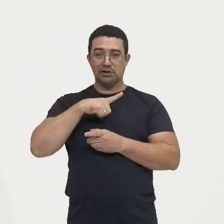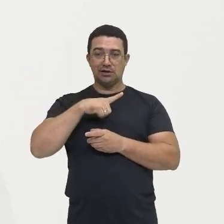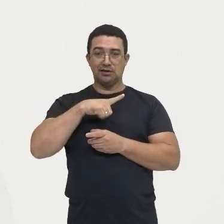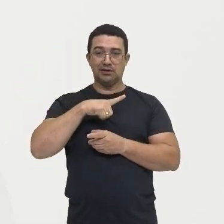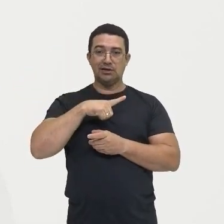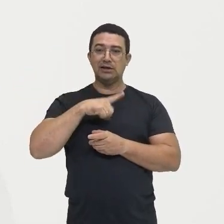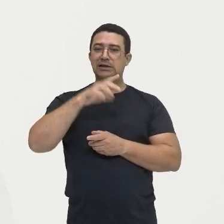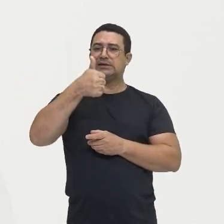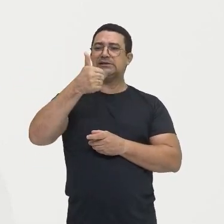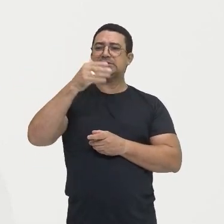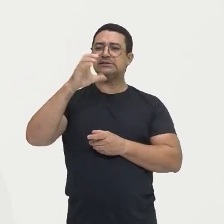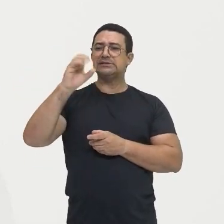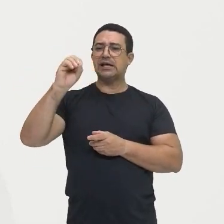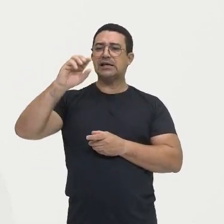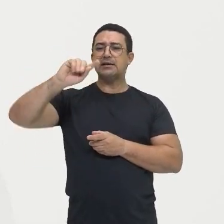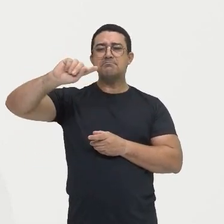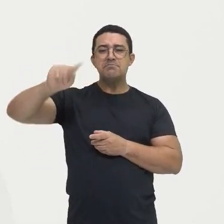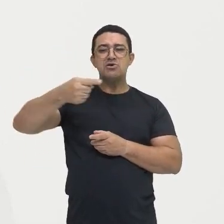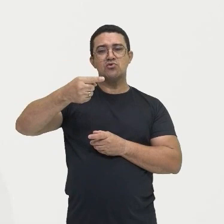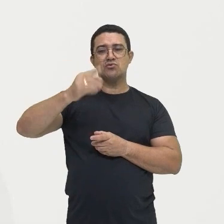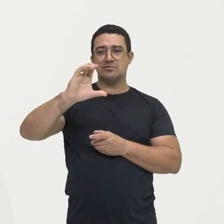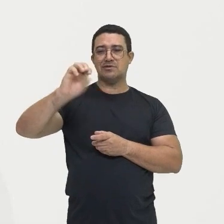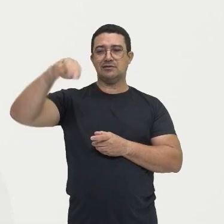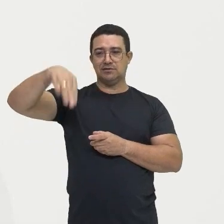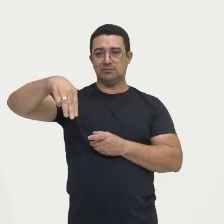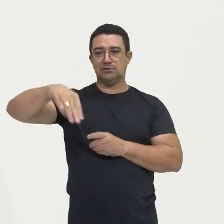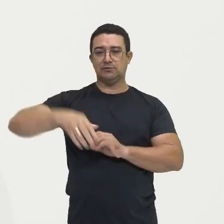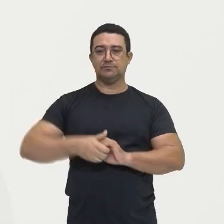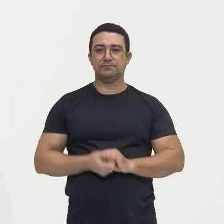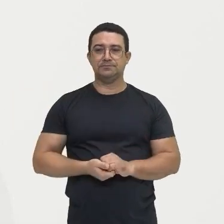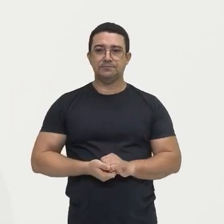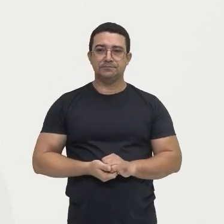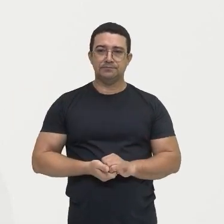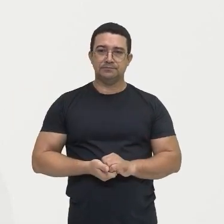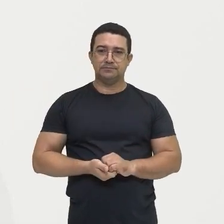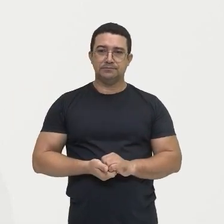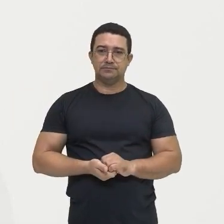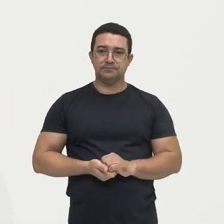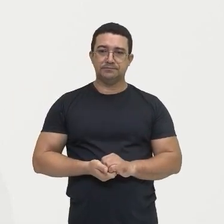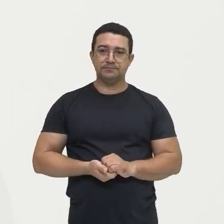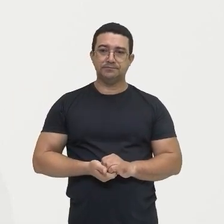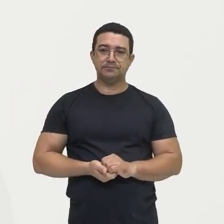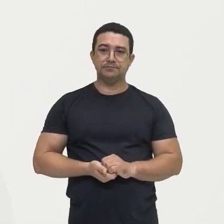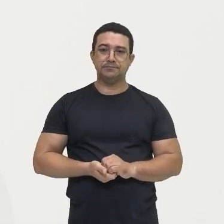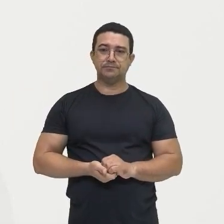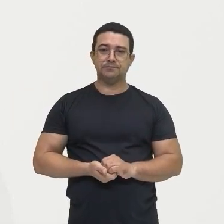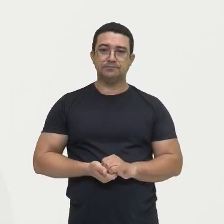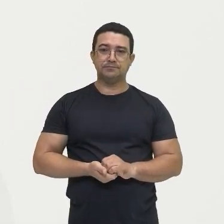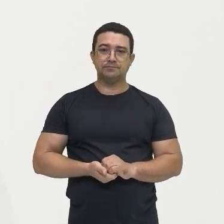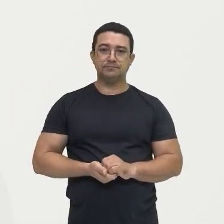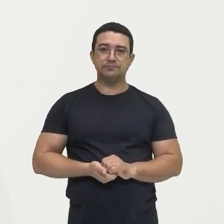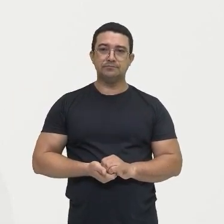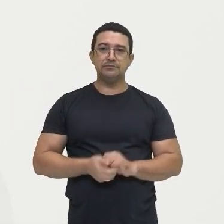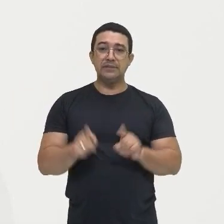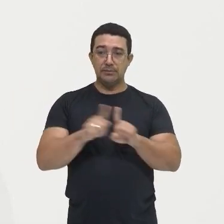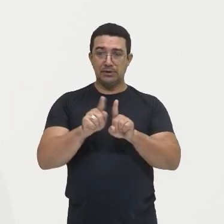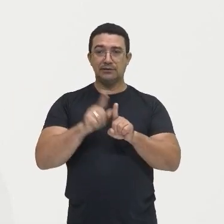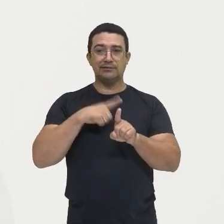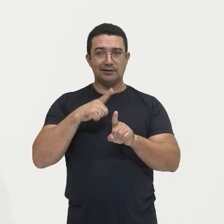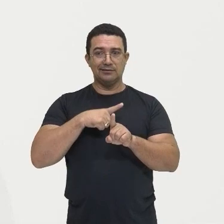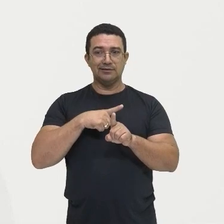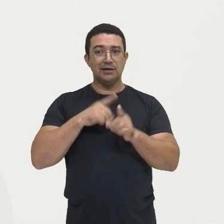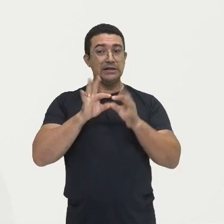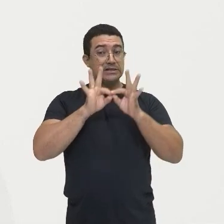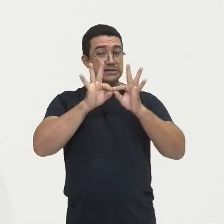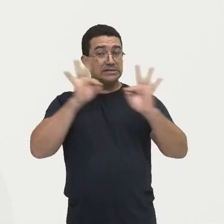representado 100.000 centímetros, como é o caso daqui. Tudo bem? Temos também a escala numérica. Como é que se